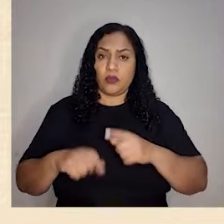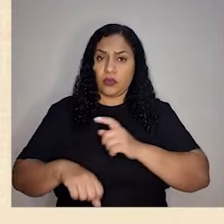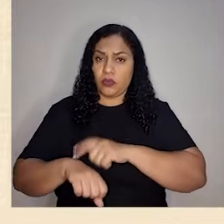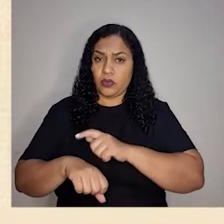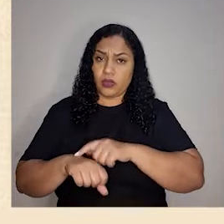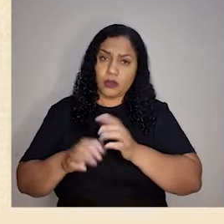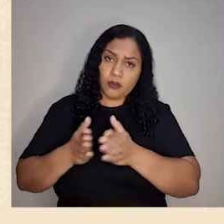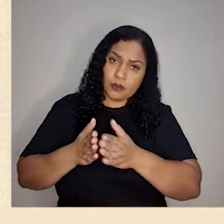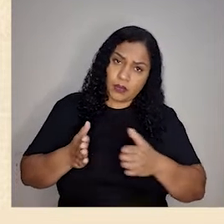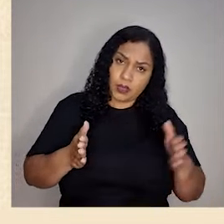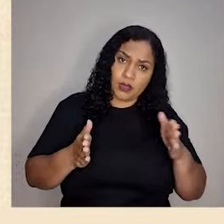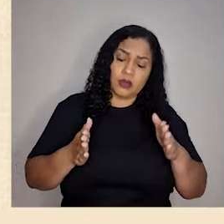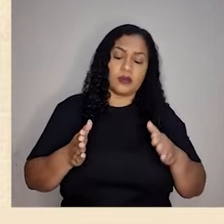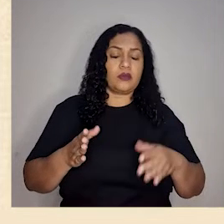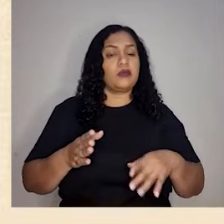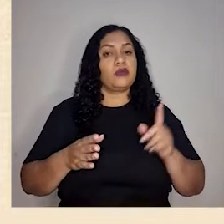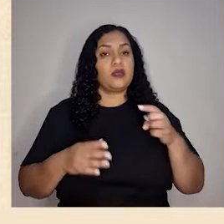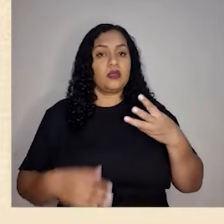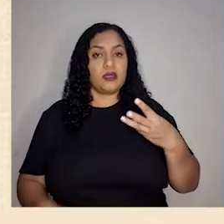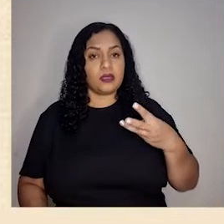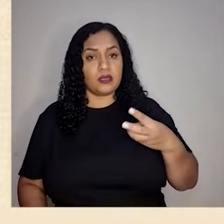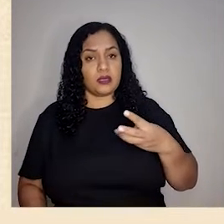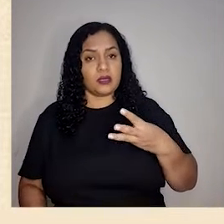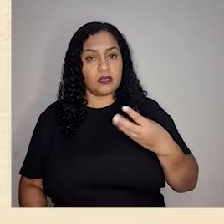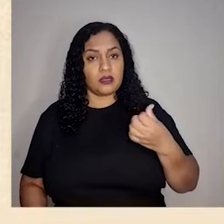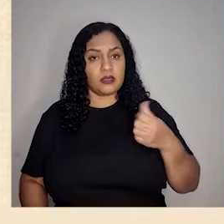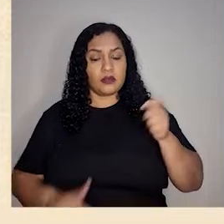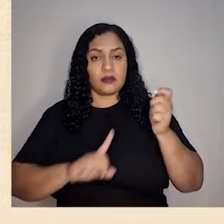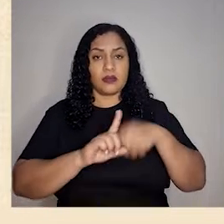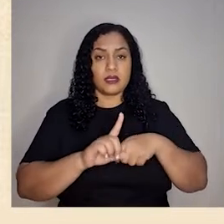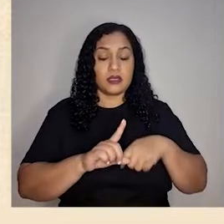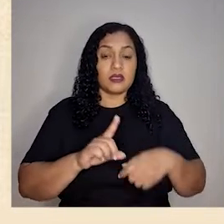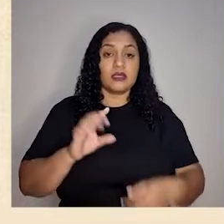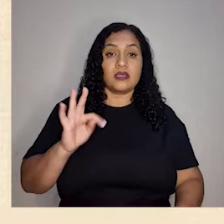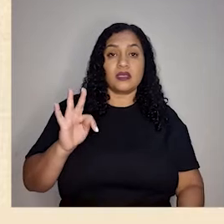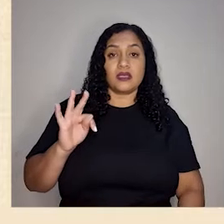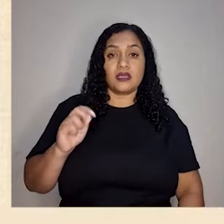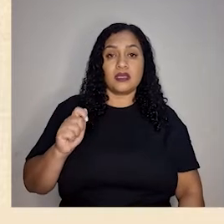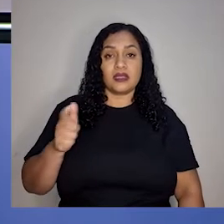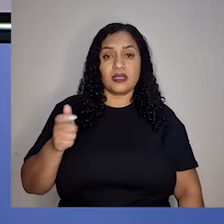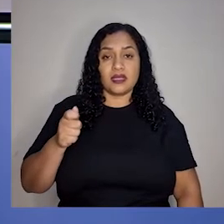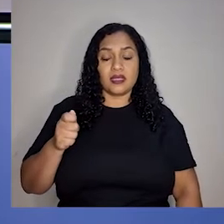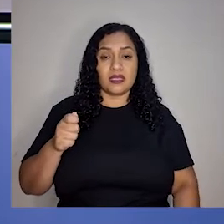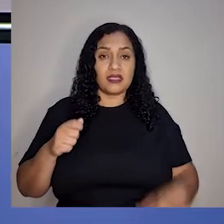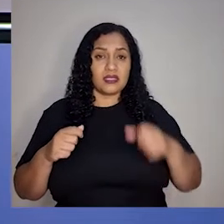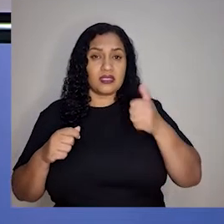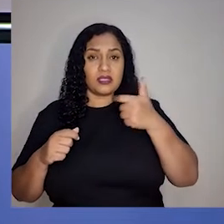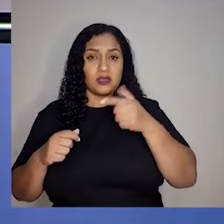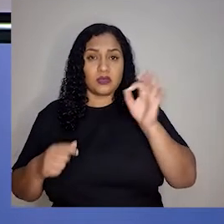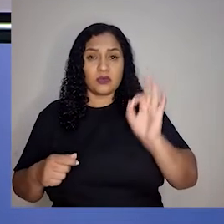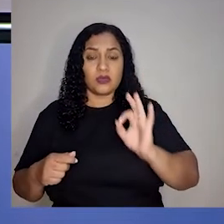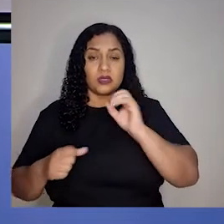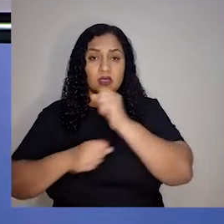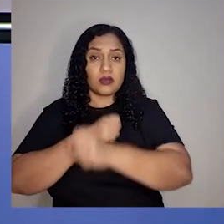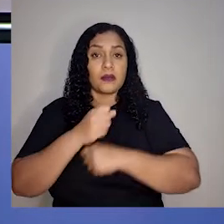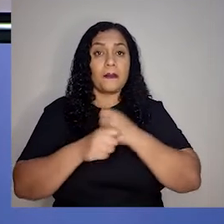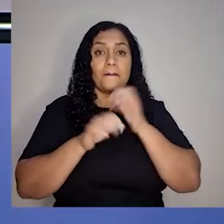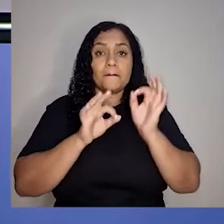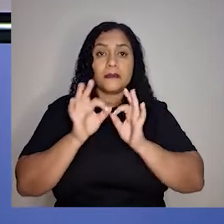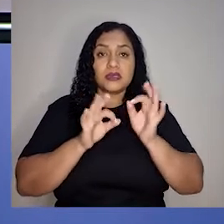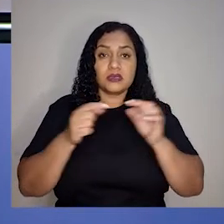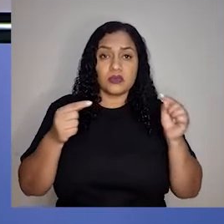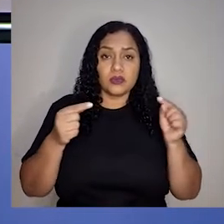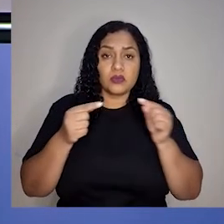36 meses só que ele deu a taxa em 12% ao ano então nós temos que fazer a